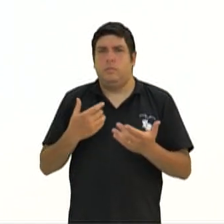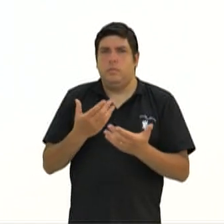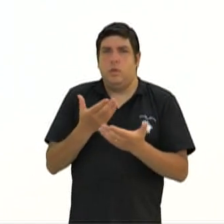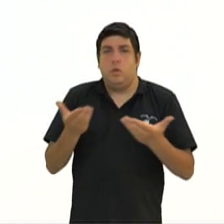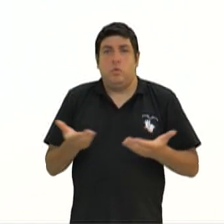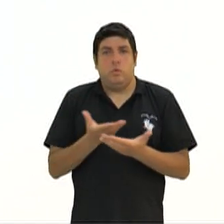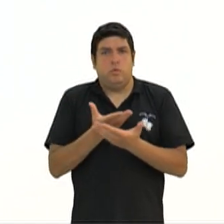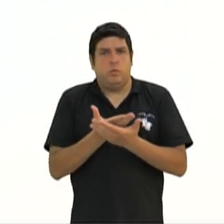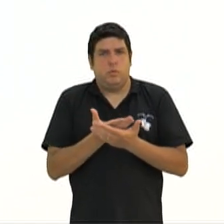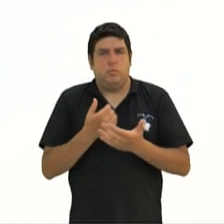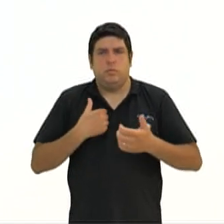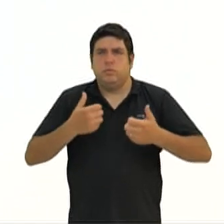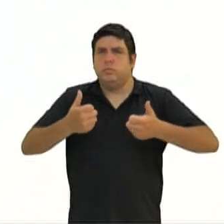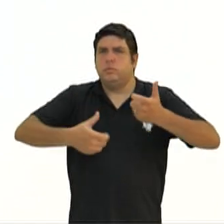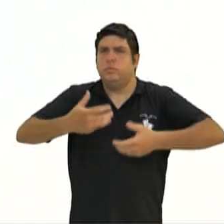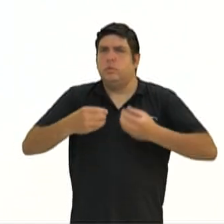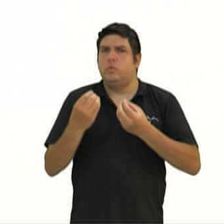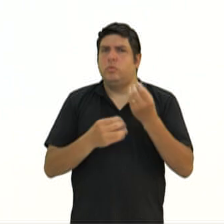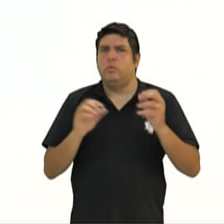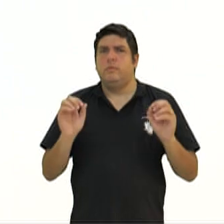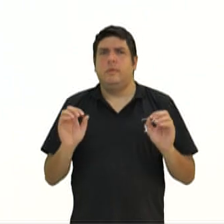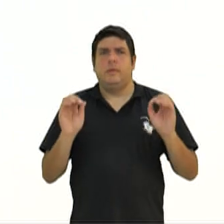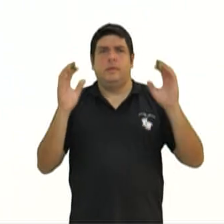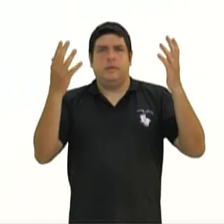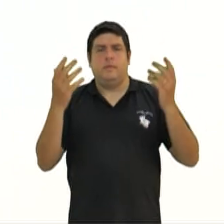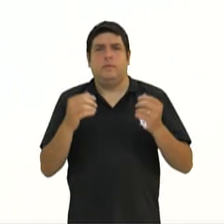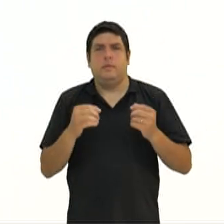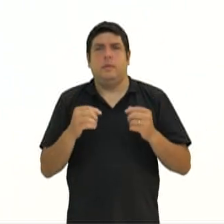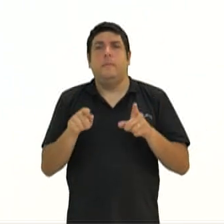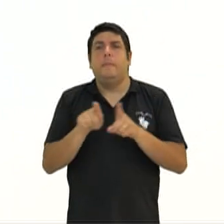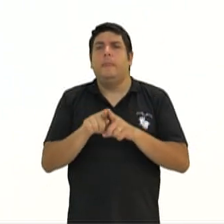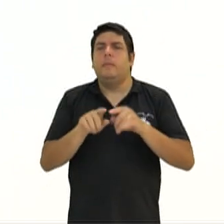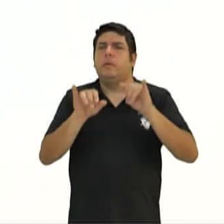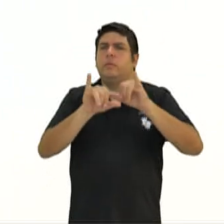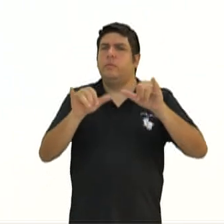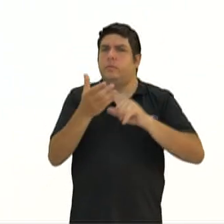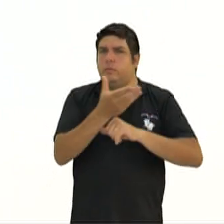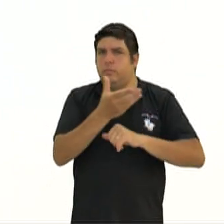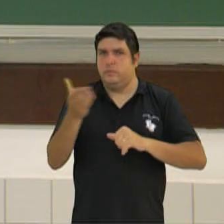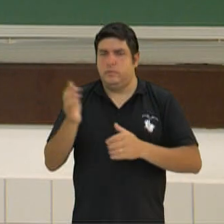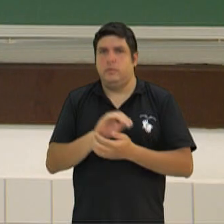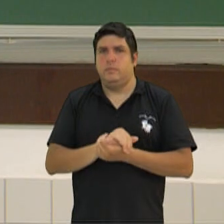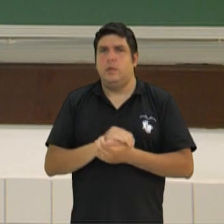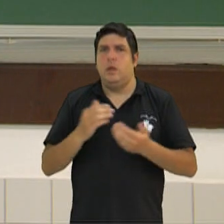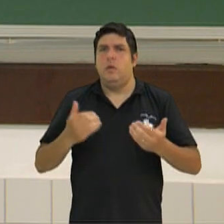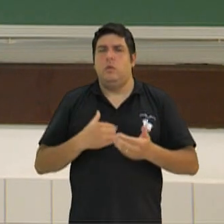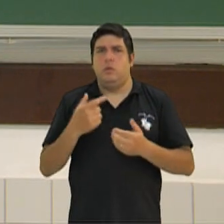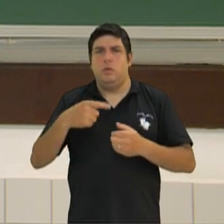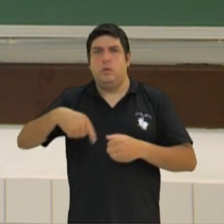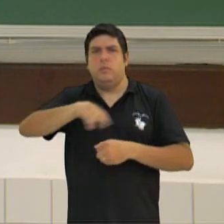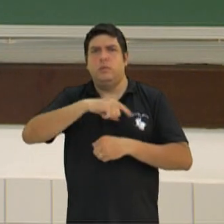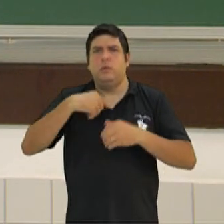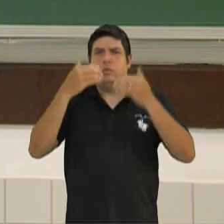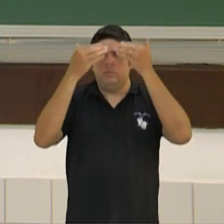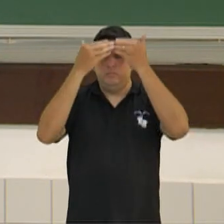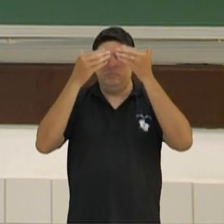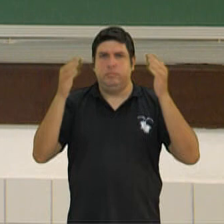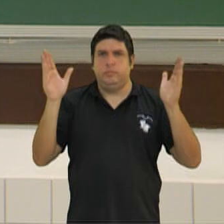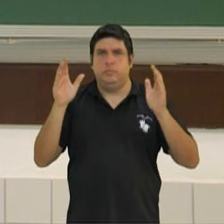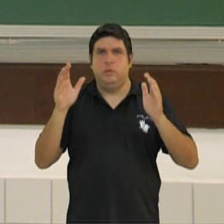informações sobre essa celebração, pessoal. E a primeira coisa que eu quero dizer é o seguinte, vamos ampliar, vamos abrir a nossa mente, tirar